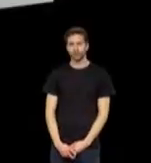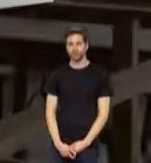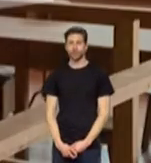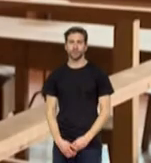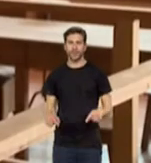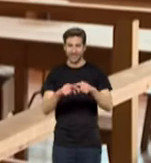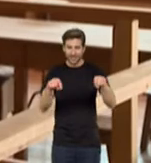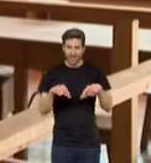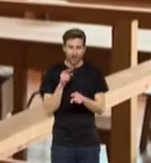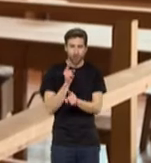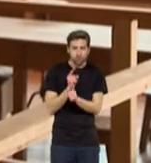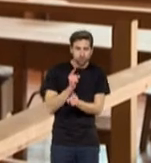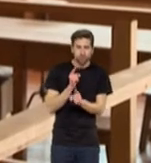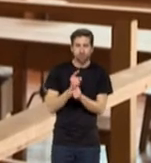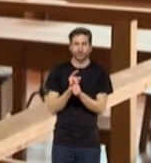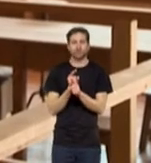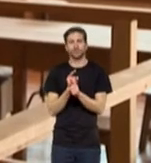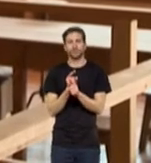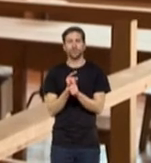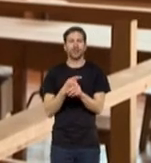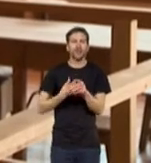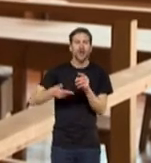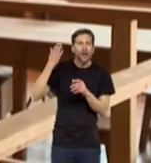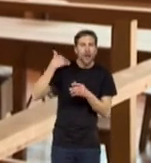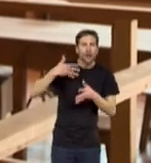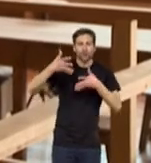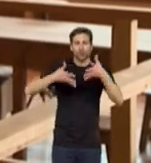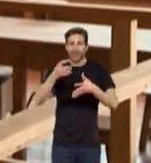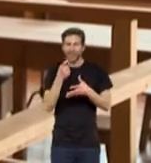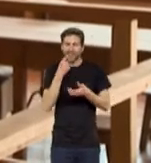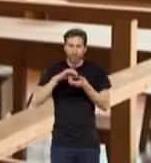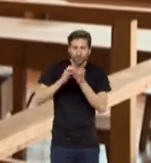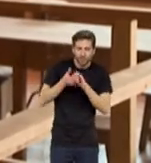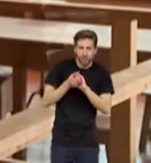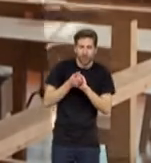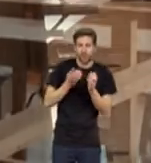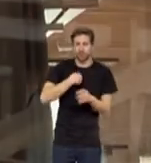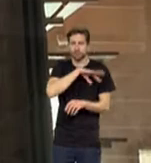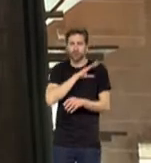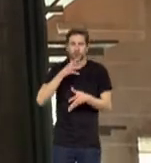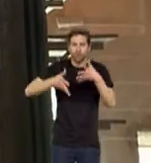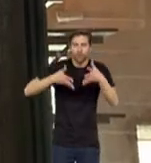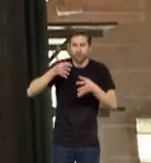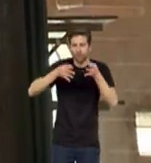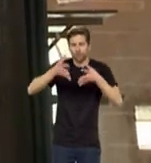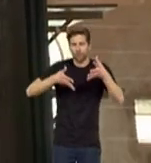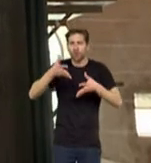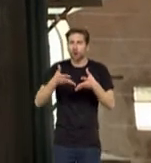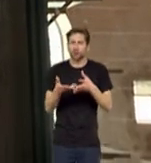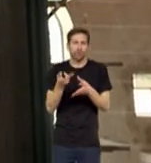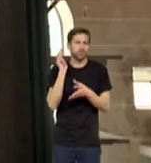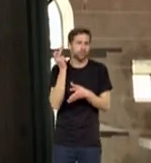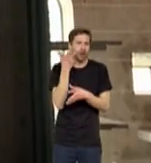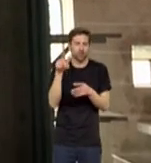Este espaço são as instalações da Cerâmica Antiga de Coimbra. É uma fábrica que existe há mais de 100 anos